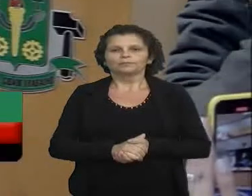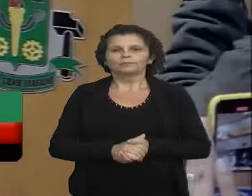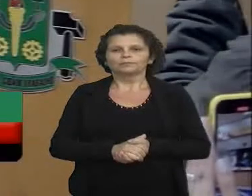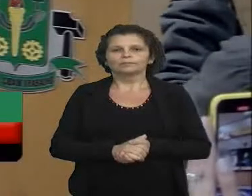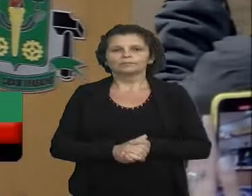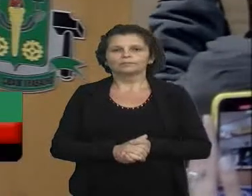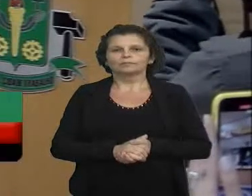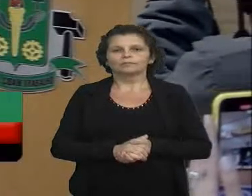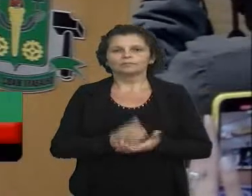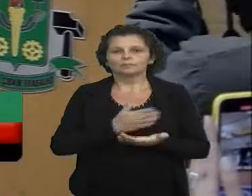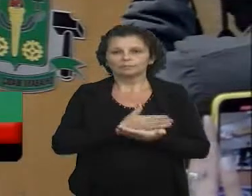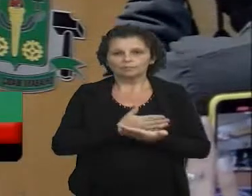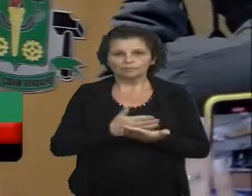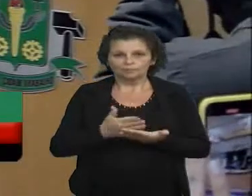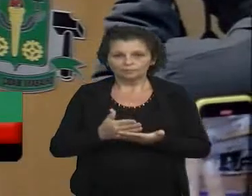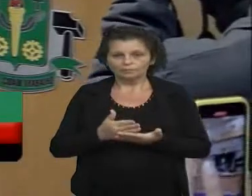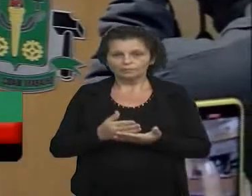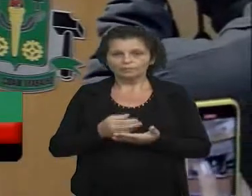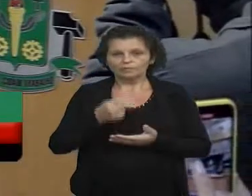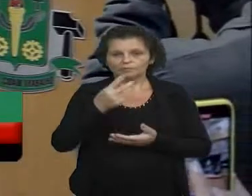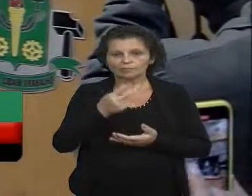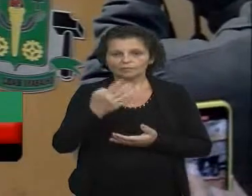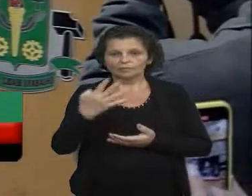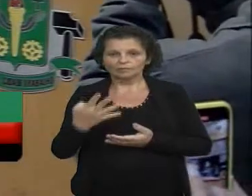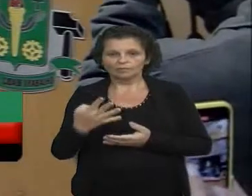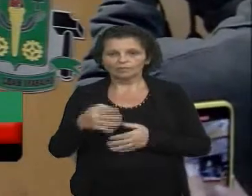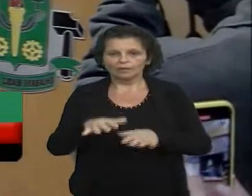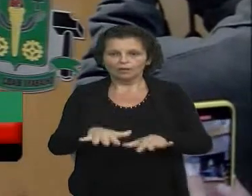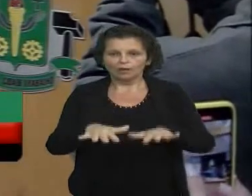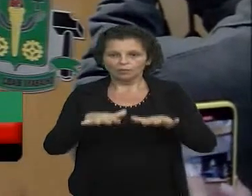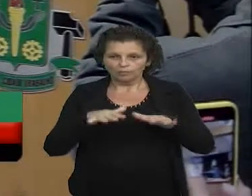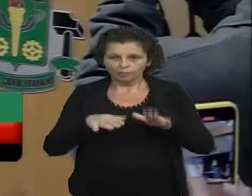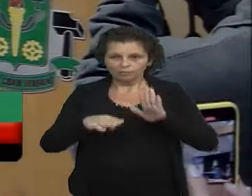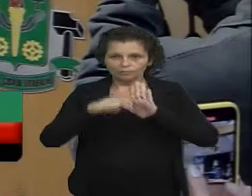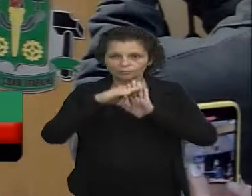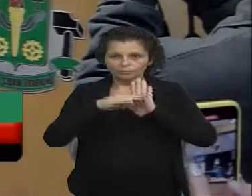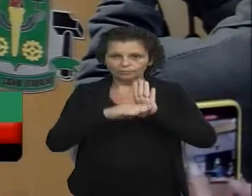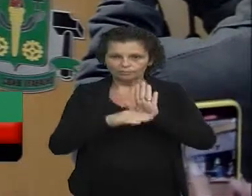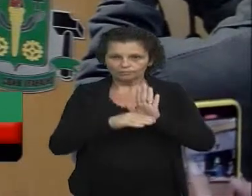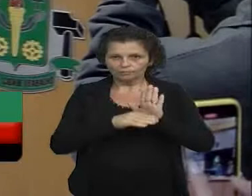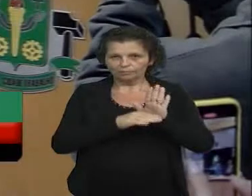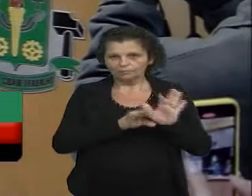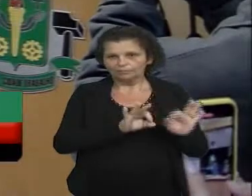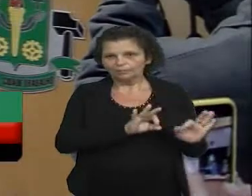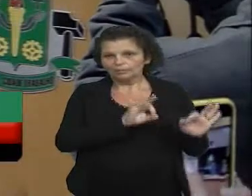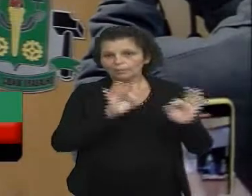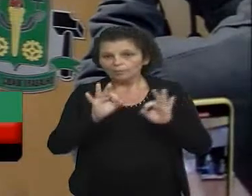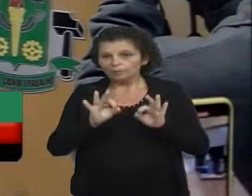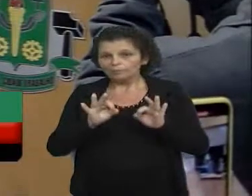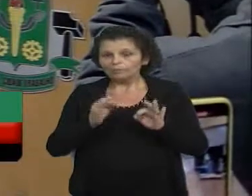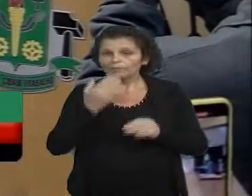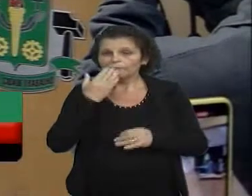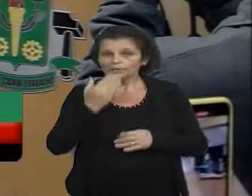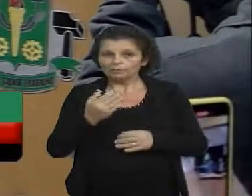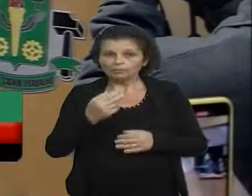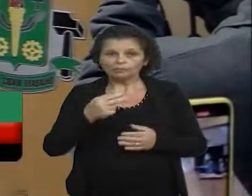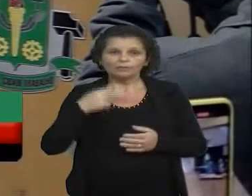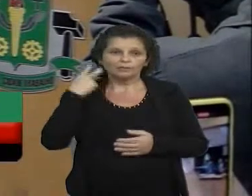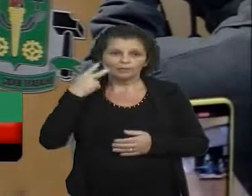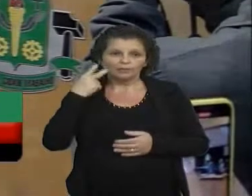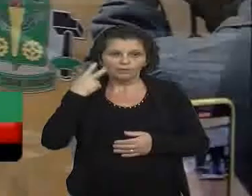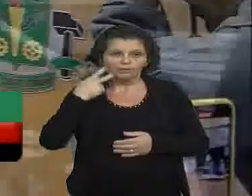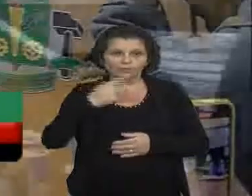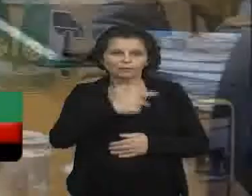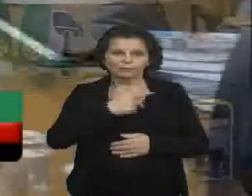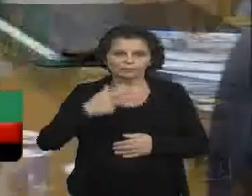Para darmos início à 24ª sessão ordinária desta manhã, solicito à nobre vereadora